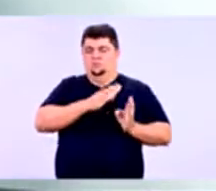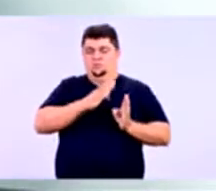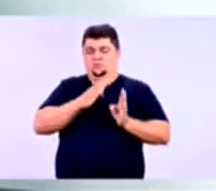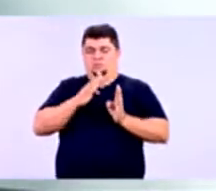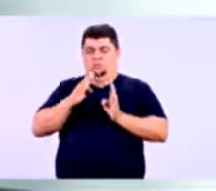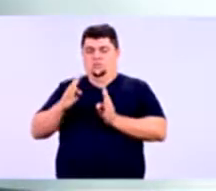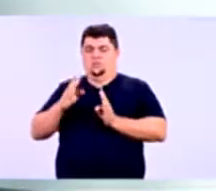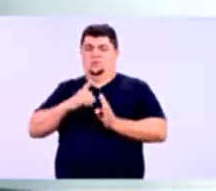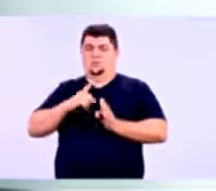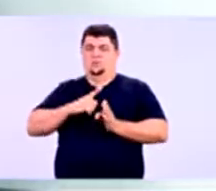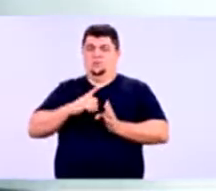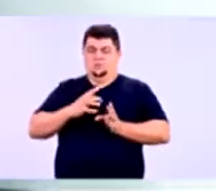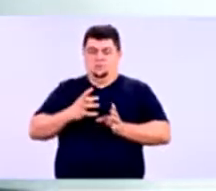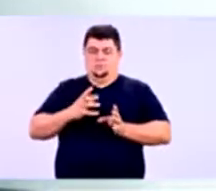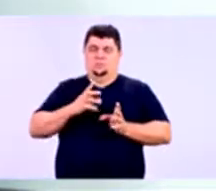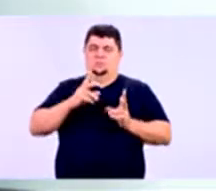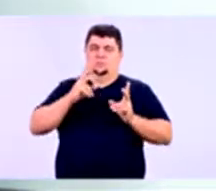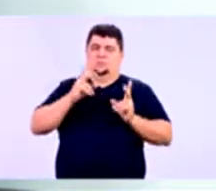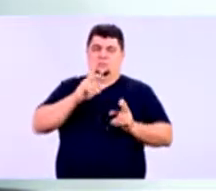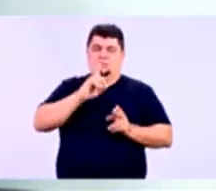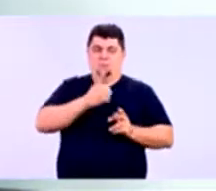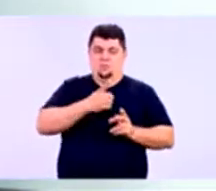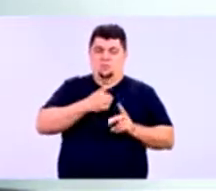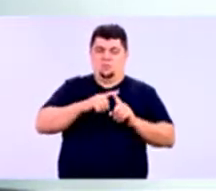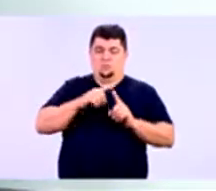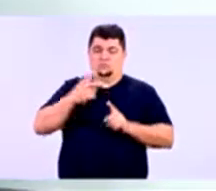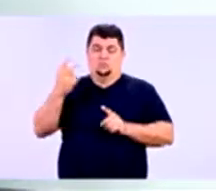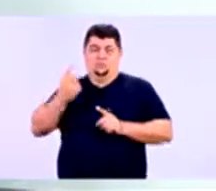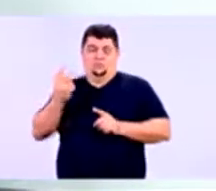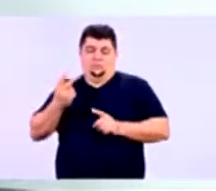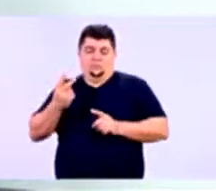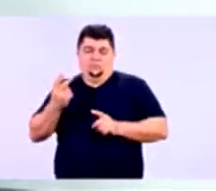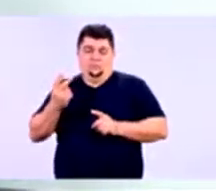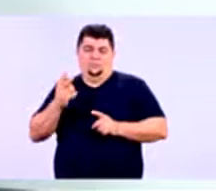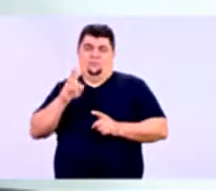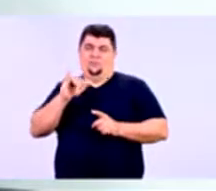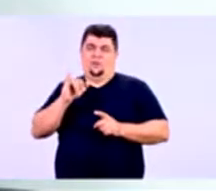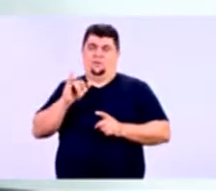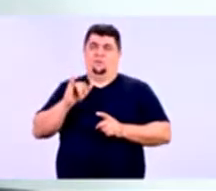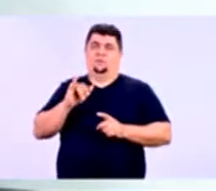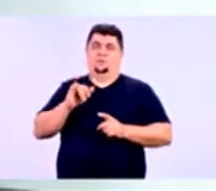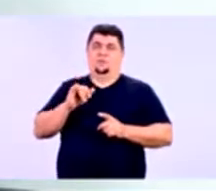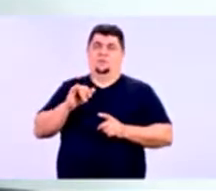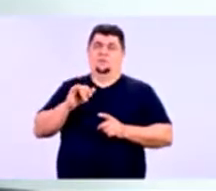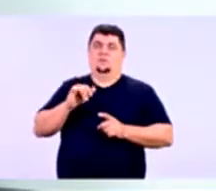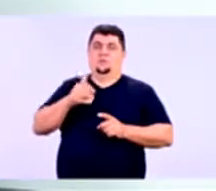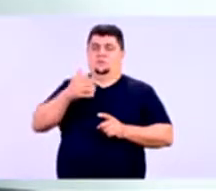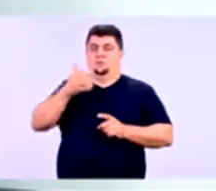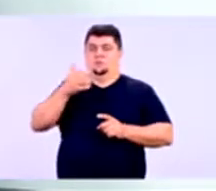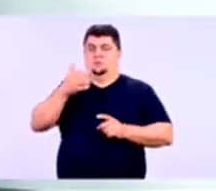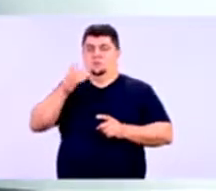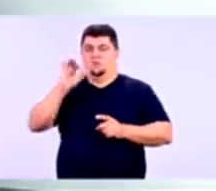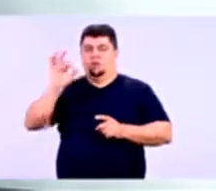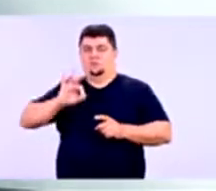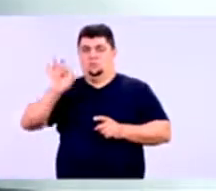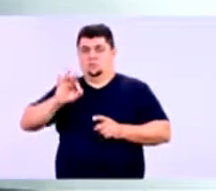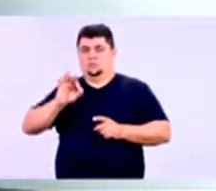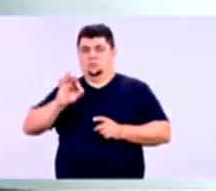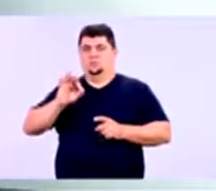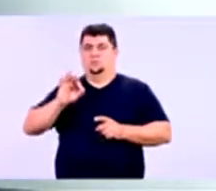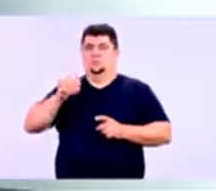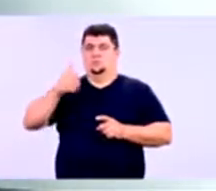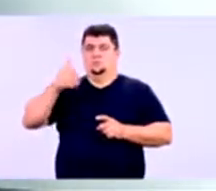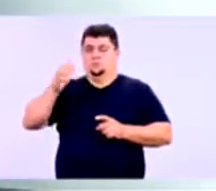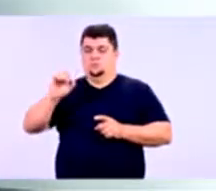primeiro período, vai ser os mesmos R$1.000. No segundo período, eu vou calcular 10% em cima